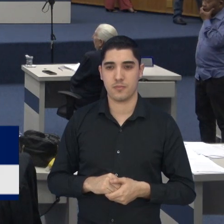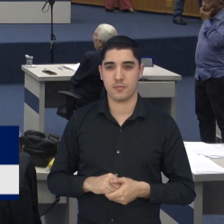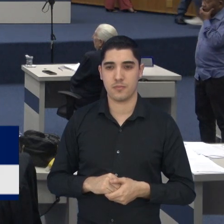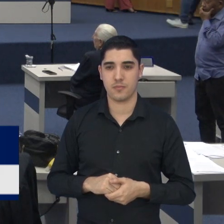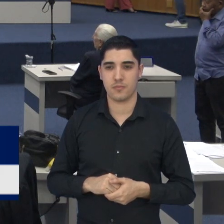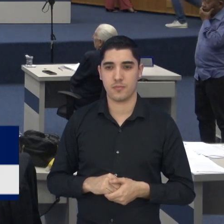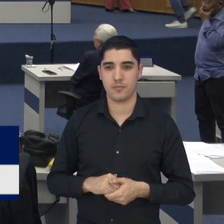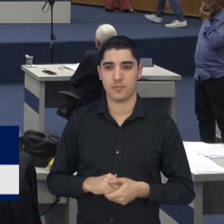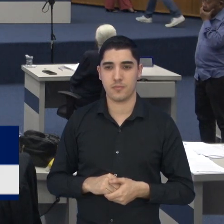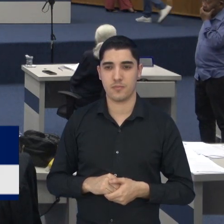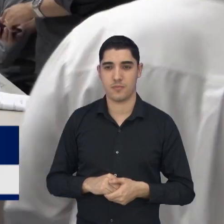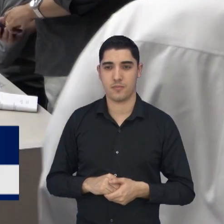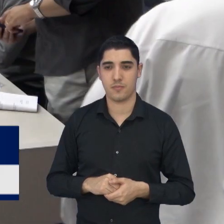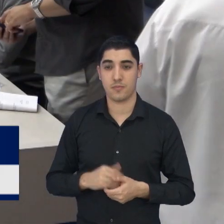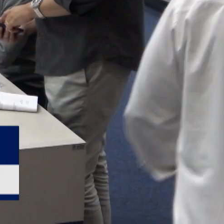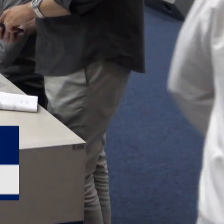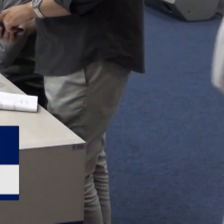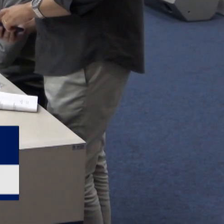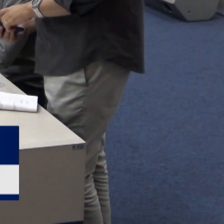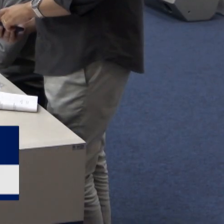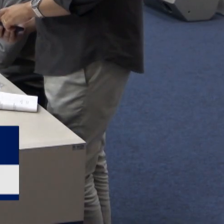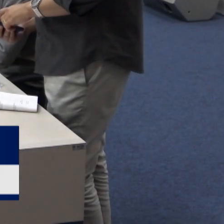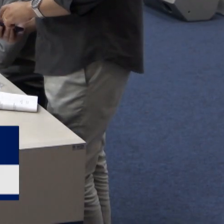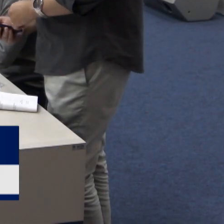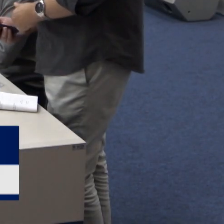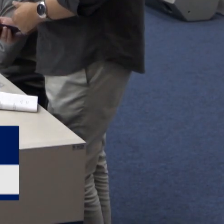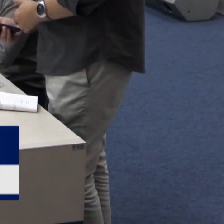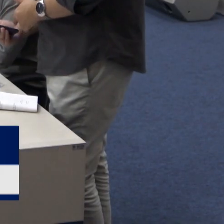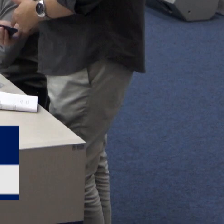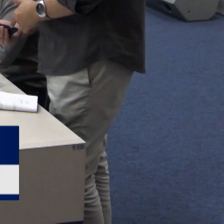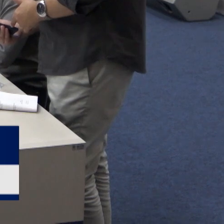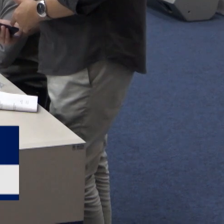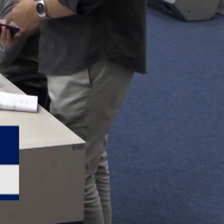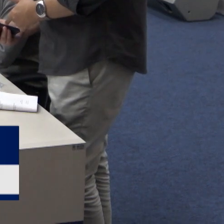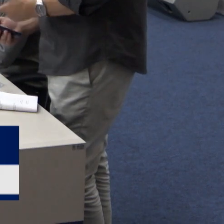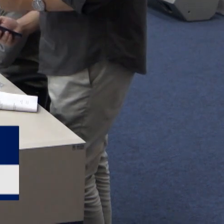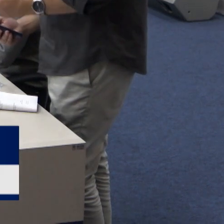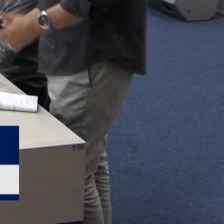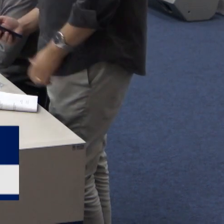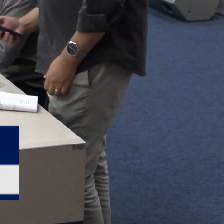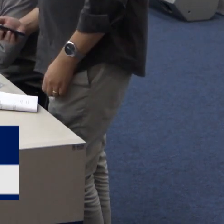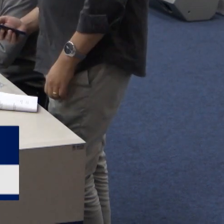encaminhamento de votação, a vereadora Juliana Fraga. Veio.